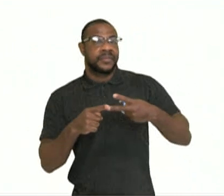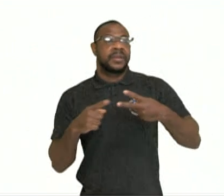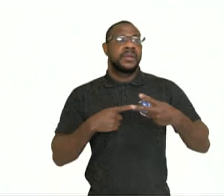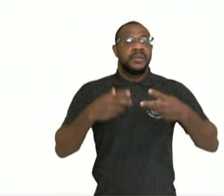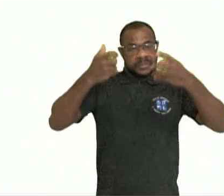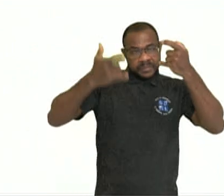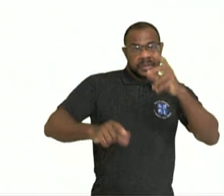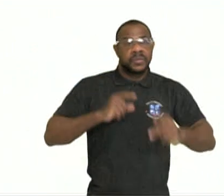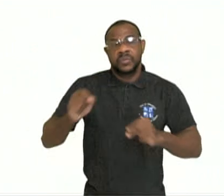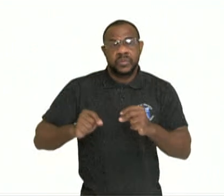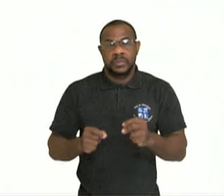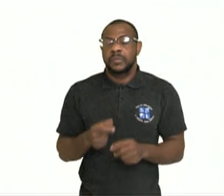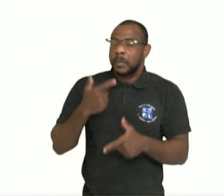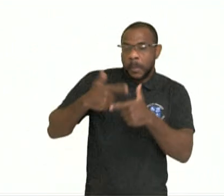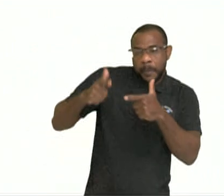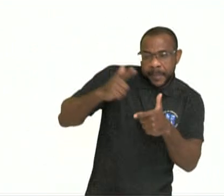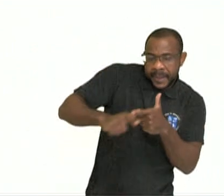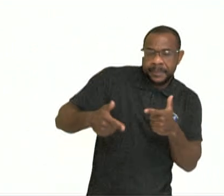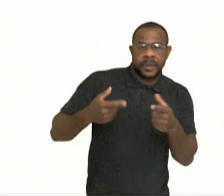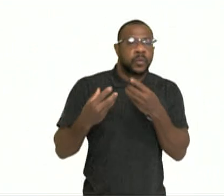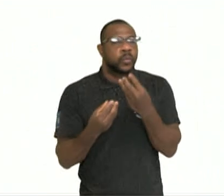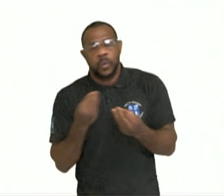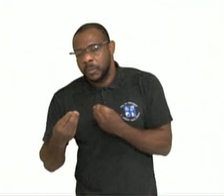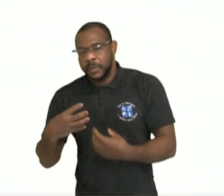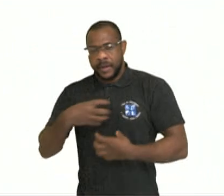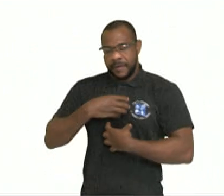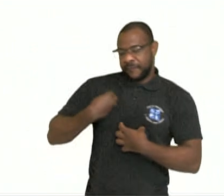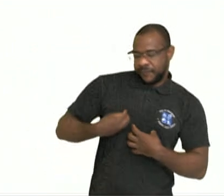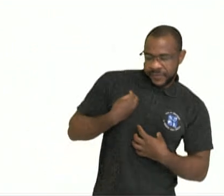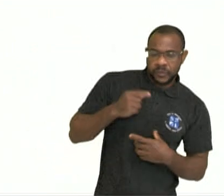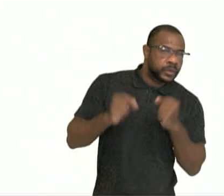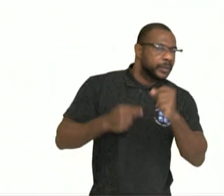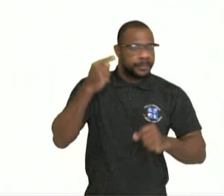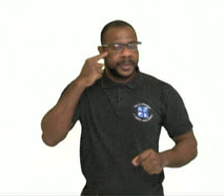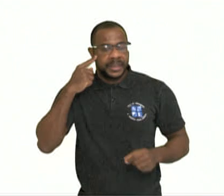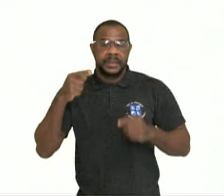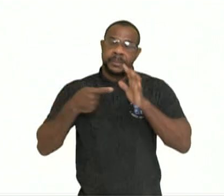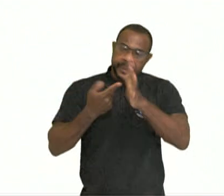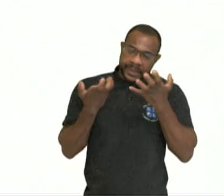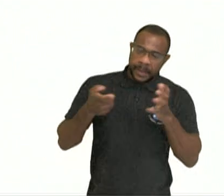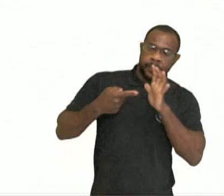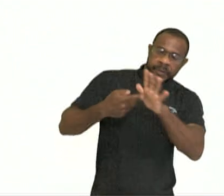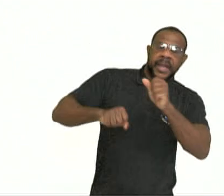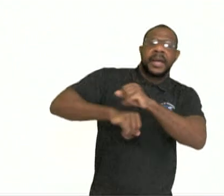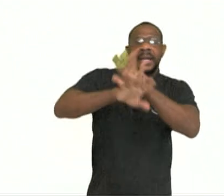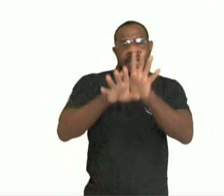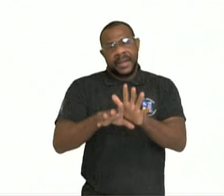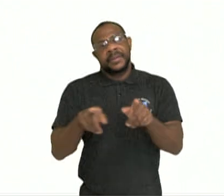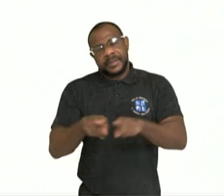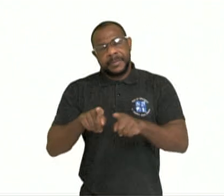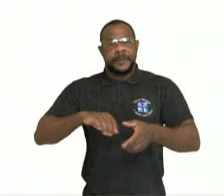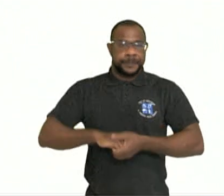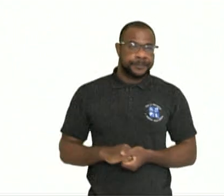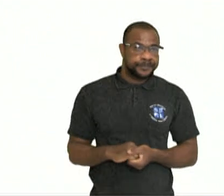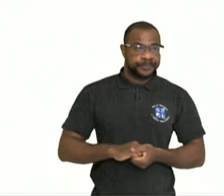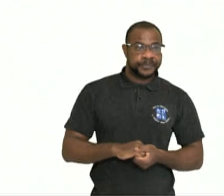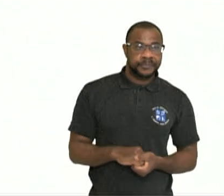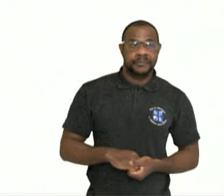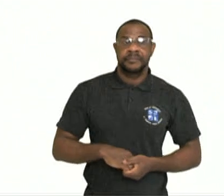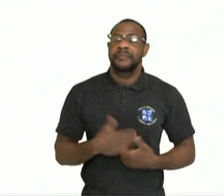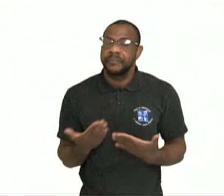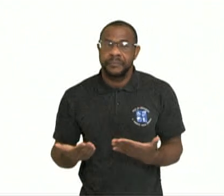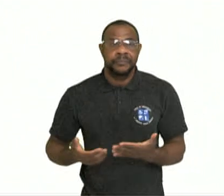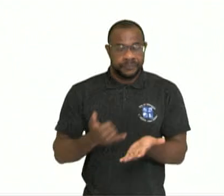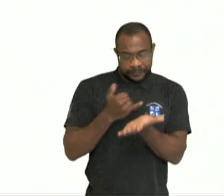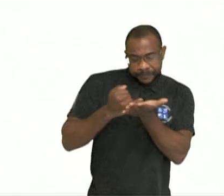fala sobre a problemática, discorrendo acerca do que ele quer deixar claro de uma forma atrativa. Então, na introdução,